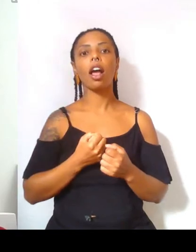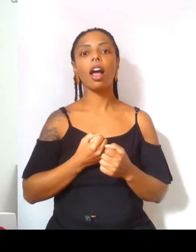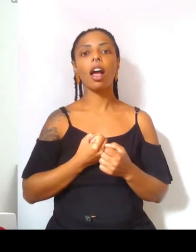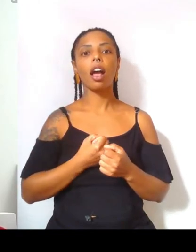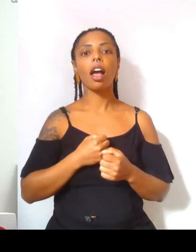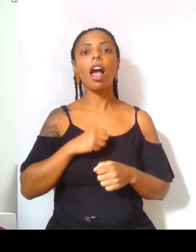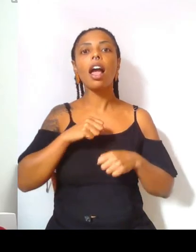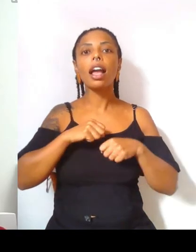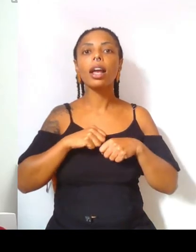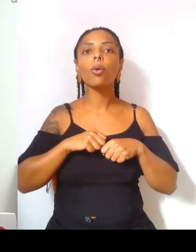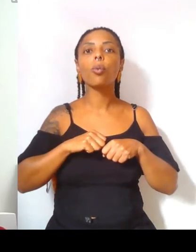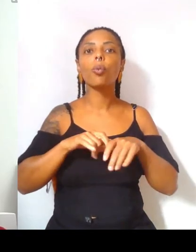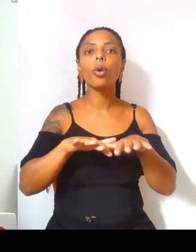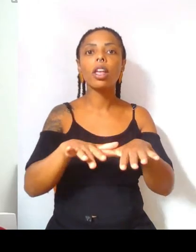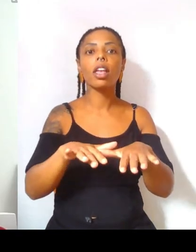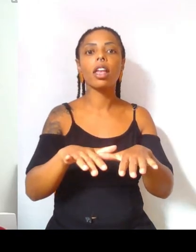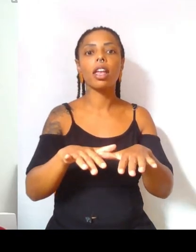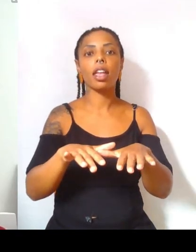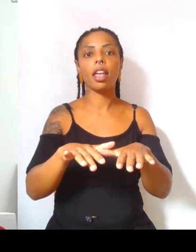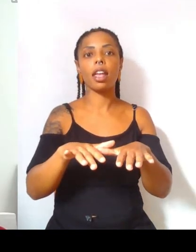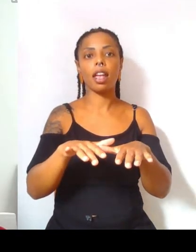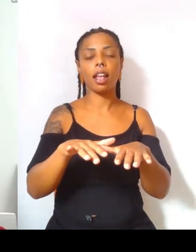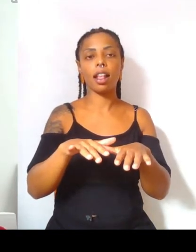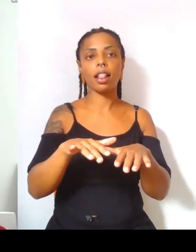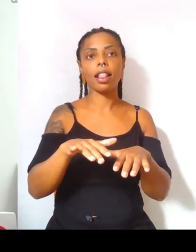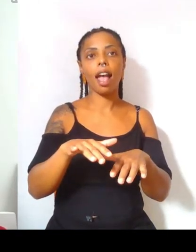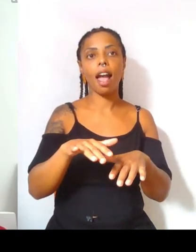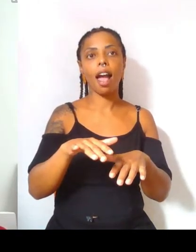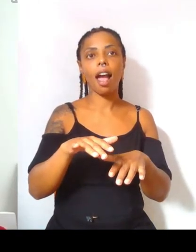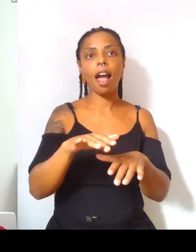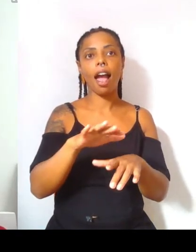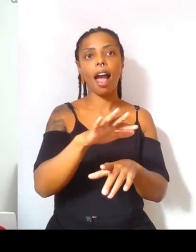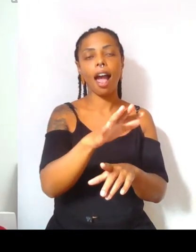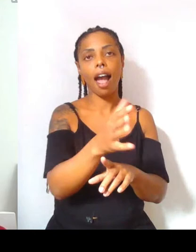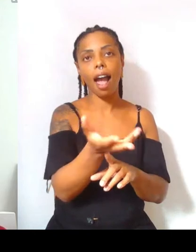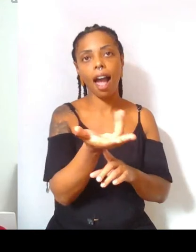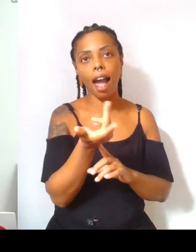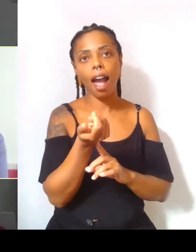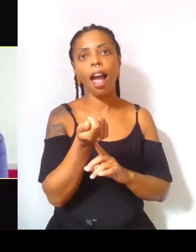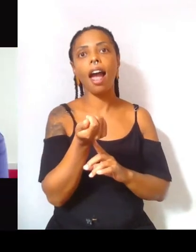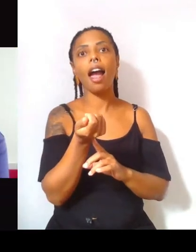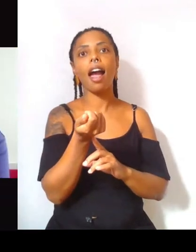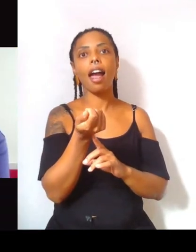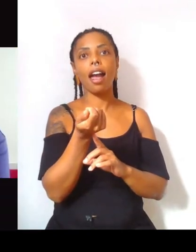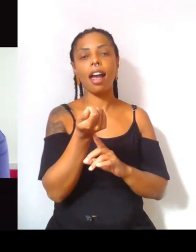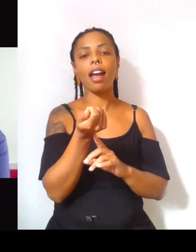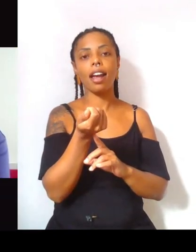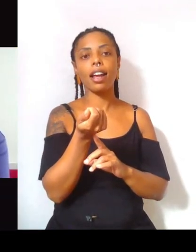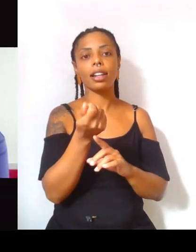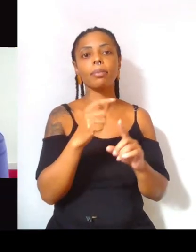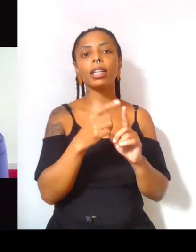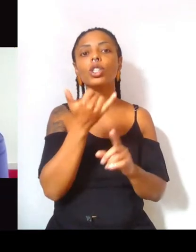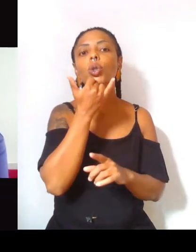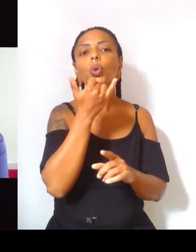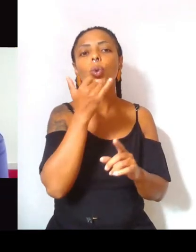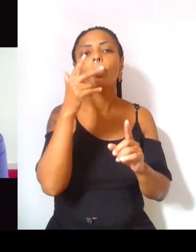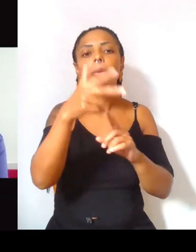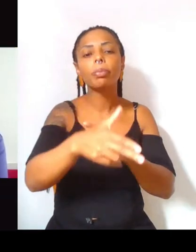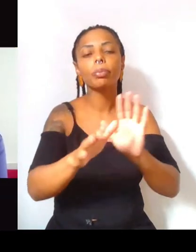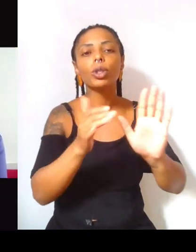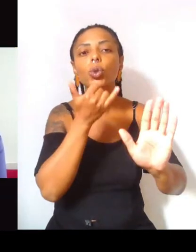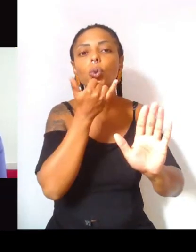para requisito desculpa te interromper você sabe desculpa te interromper